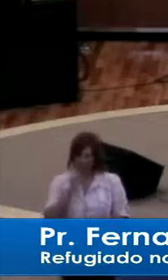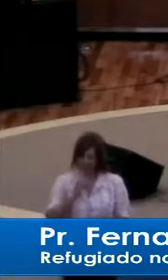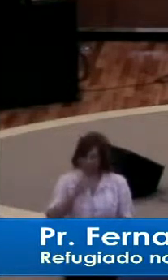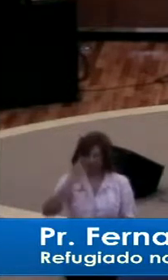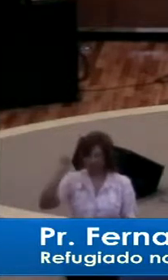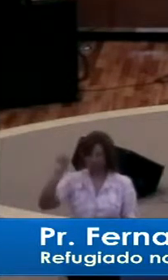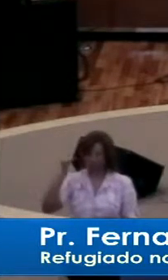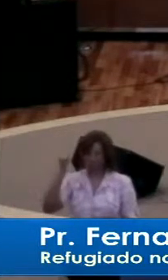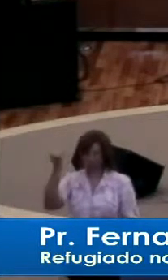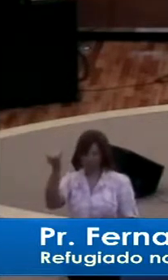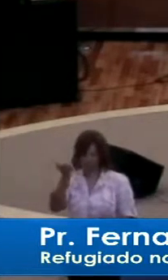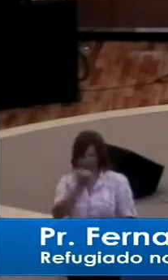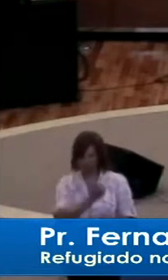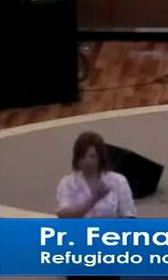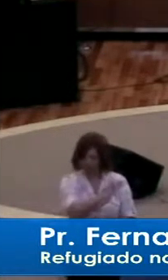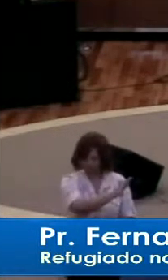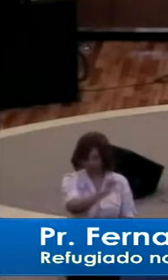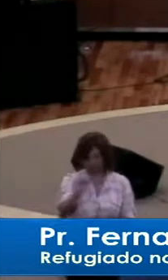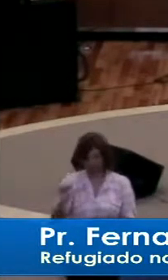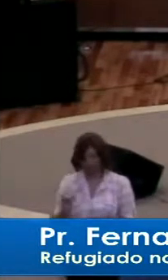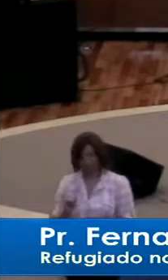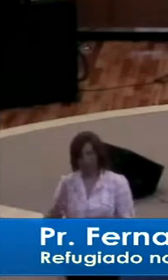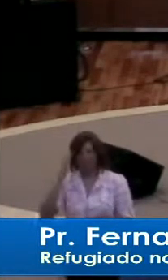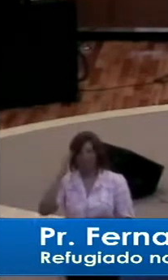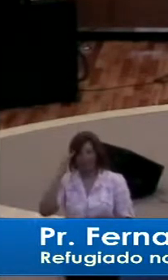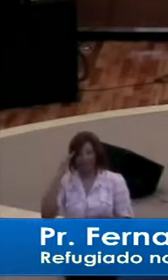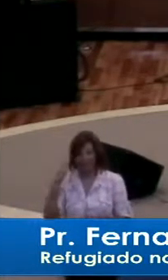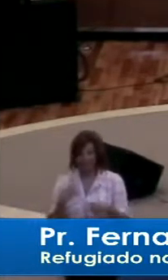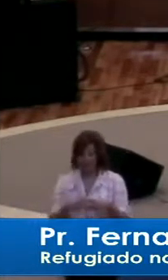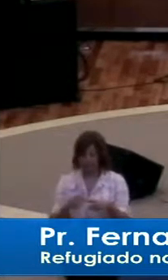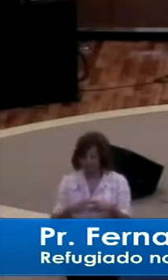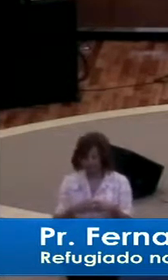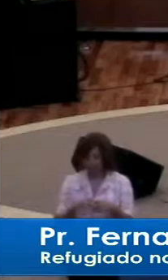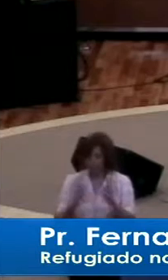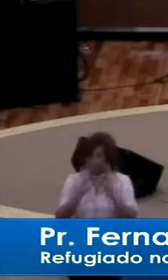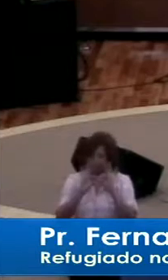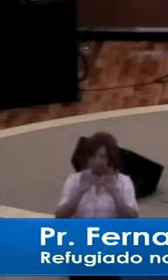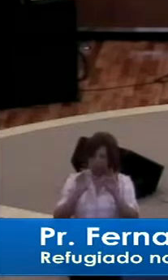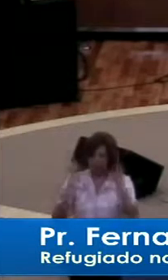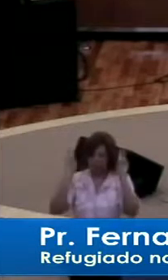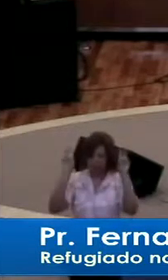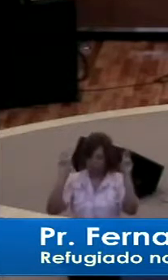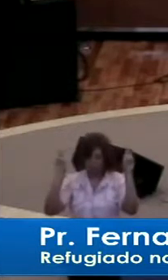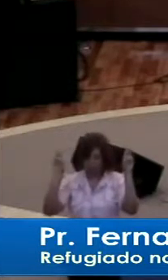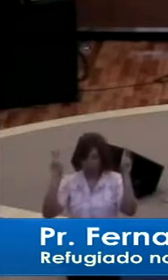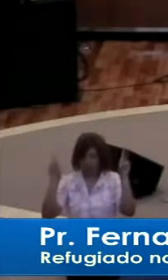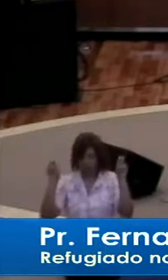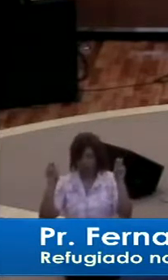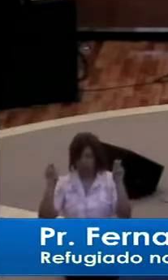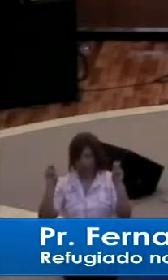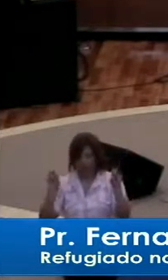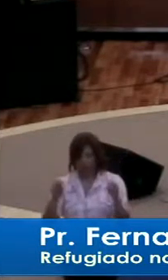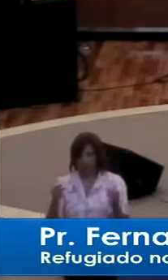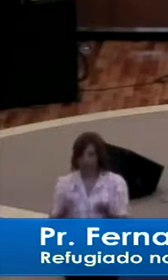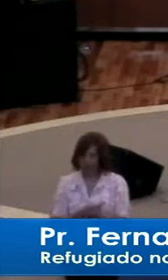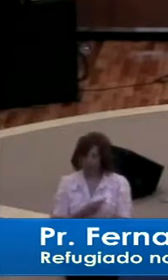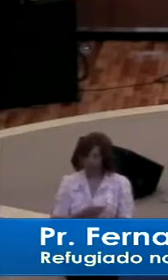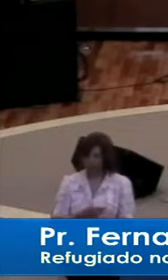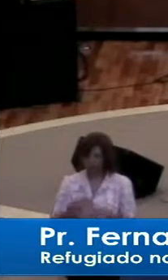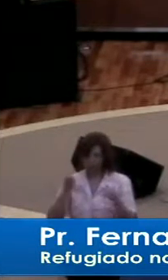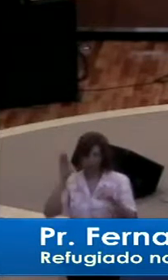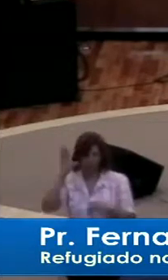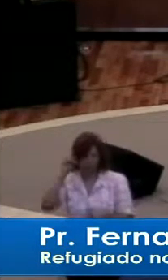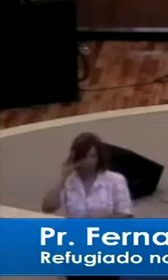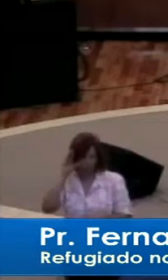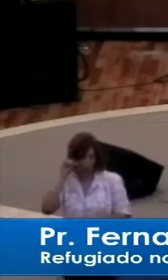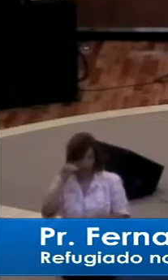fala claramente, e aí eu quero que você entenda, por que que esse texto me causou uma inquietude? Pergunto a você, e por